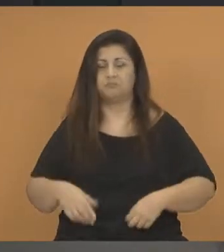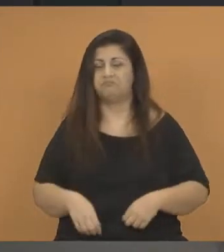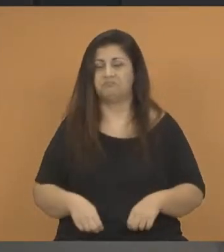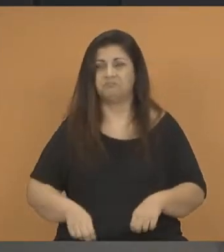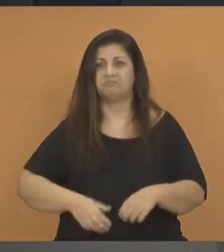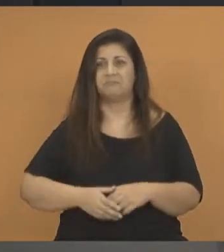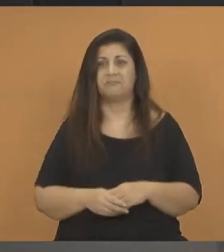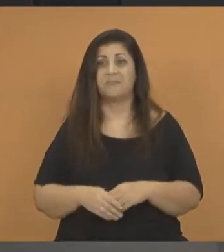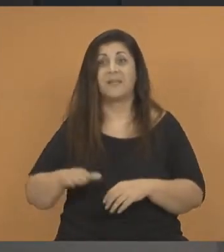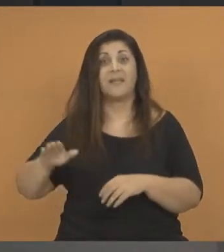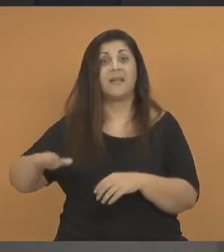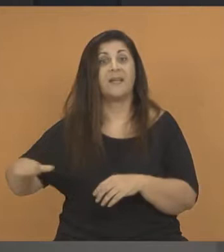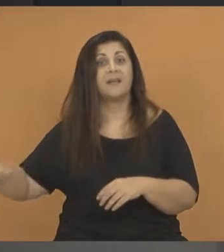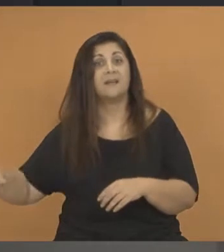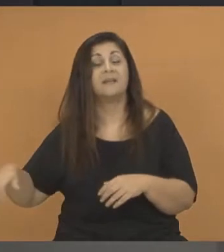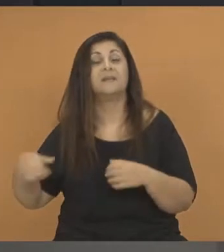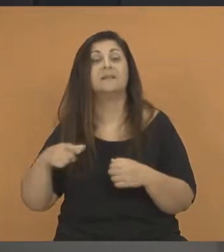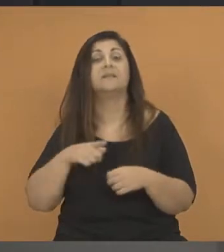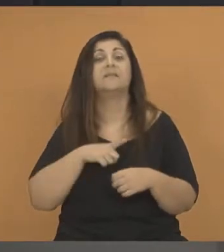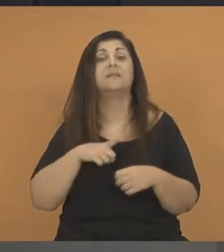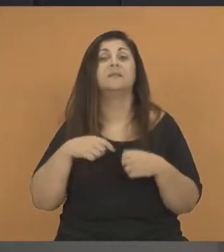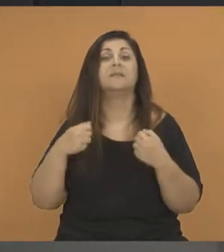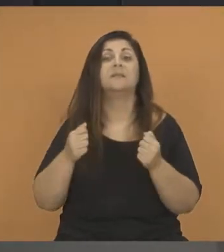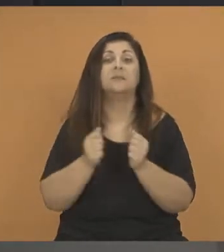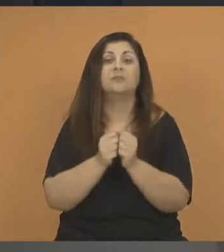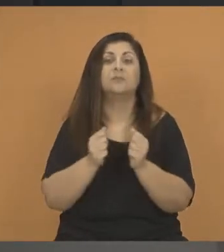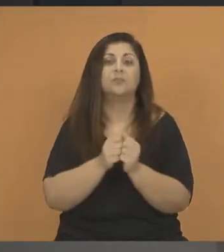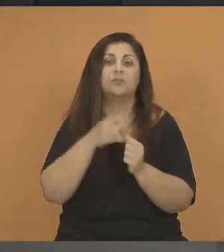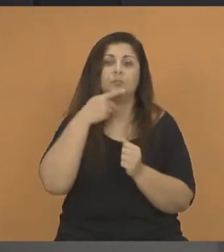a criança tem que ser acompanhada pelo pai.